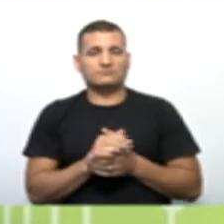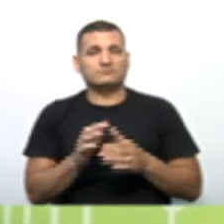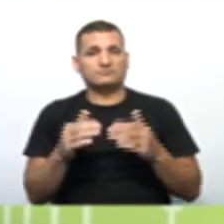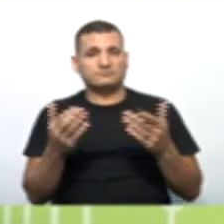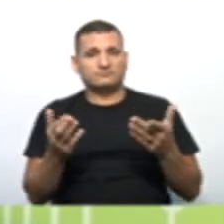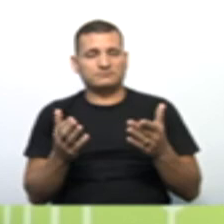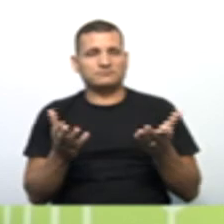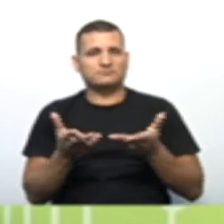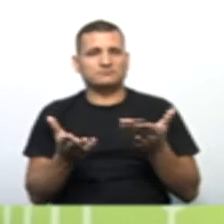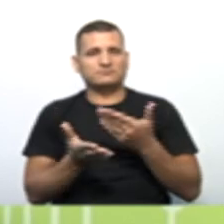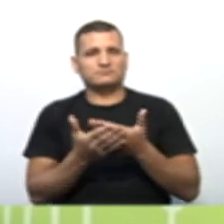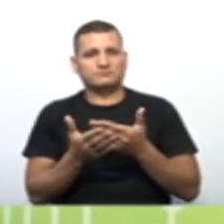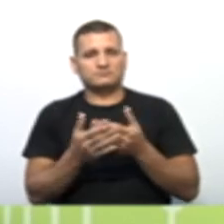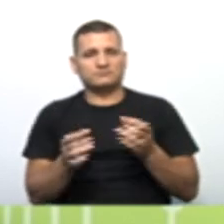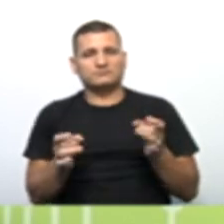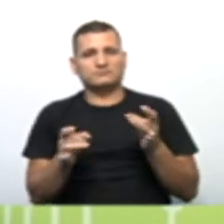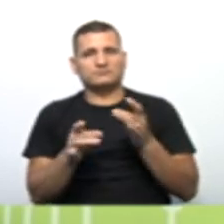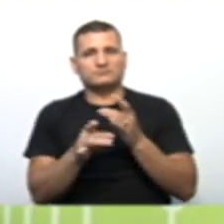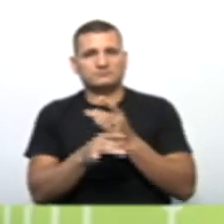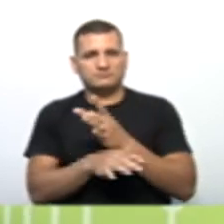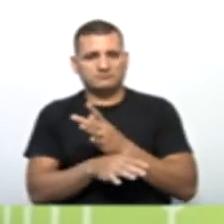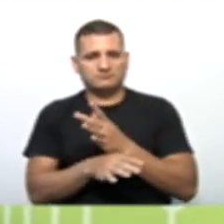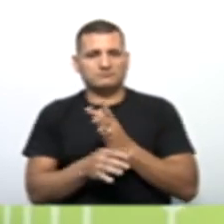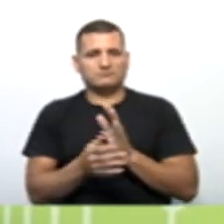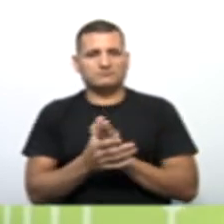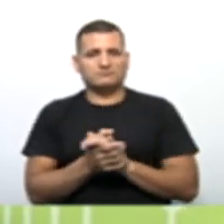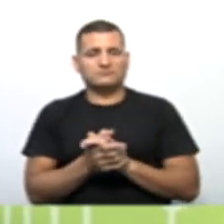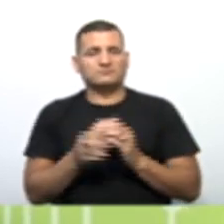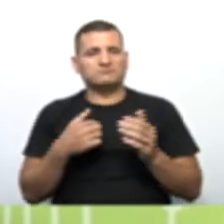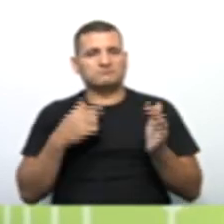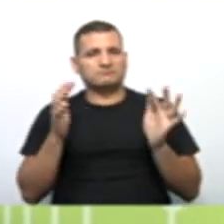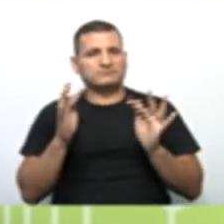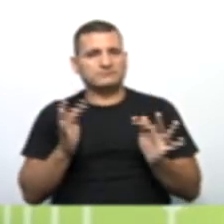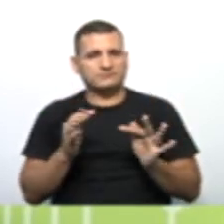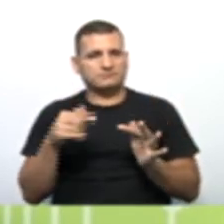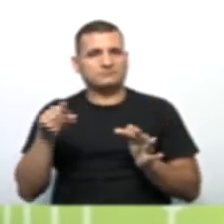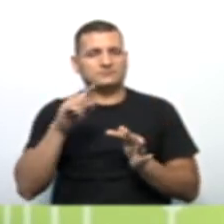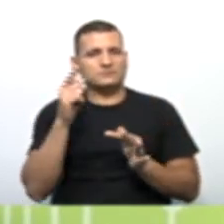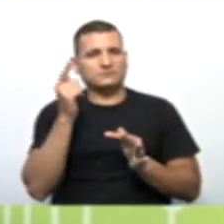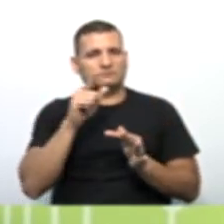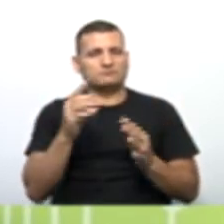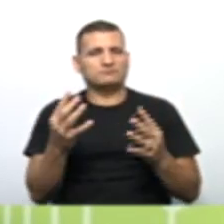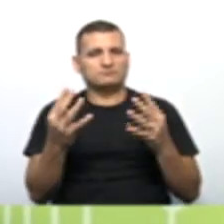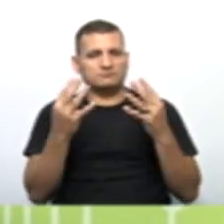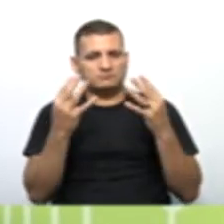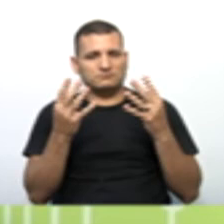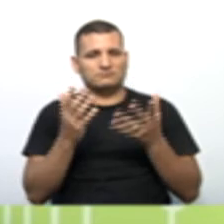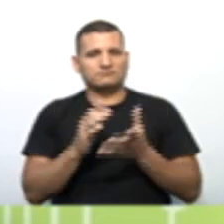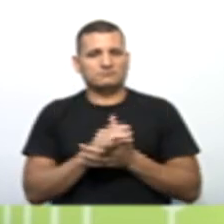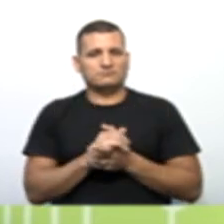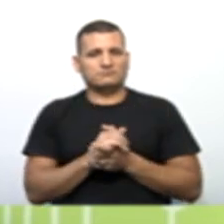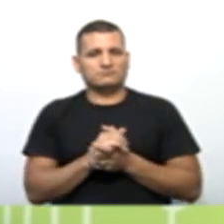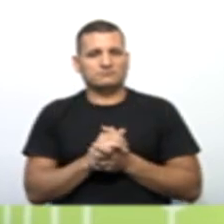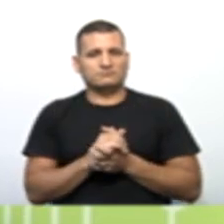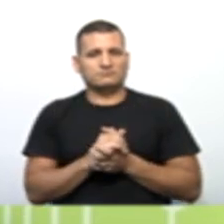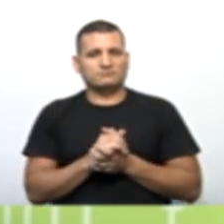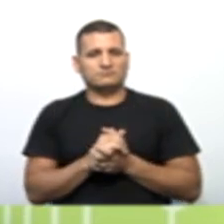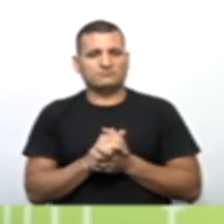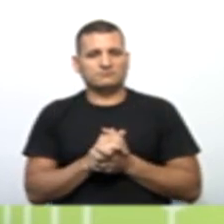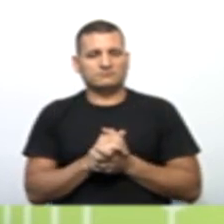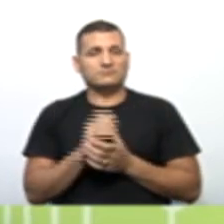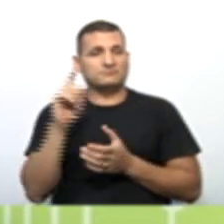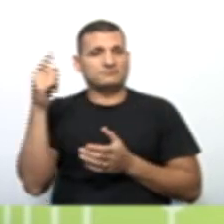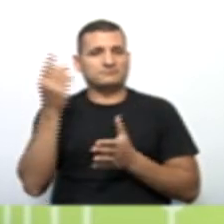nossa aula fica por aqui hoje é muito contente vocês estão realmente a hipertensão estão contribuindo bastante e